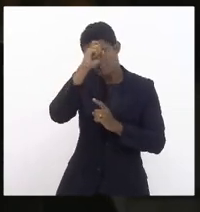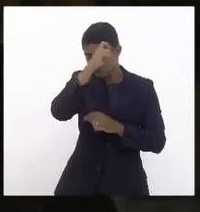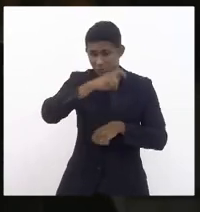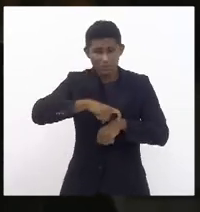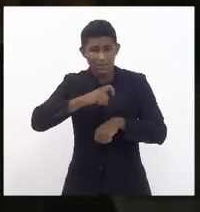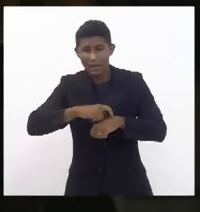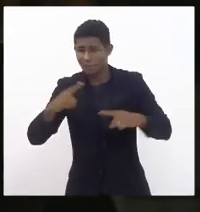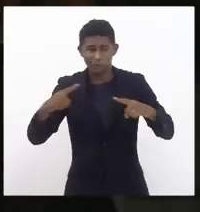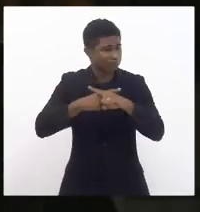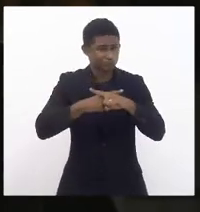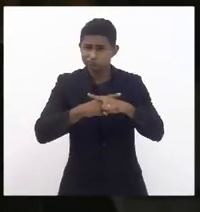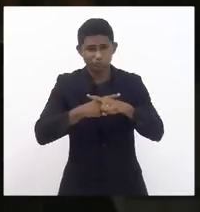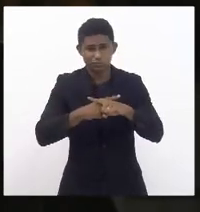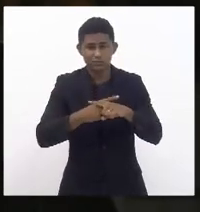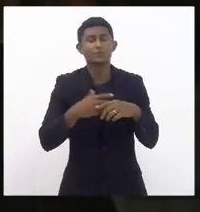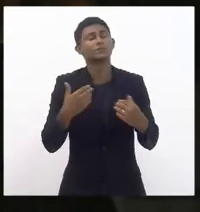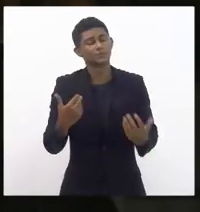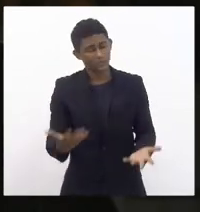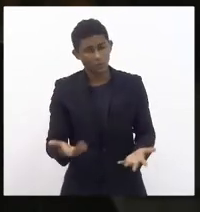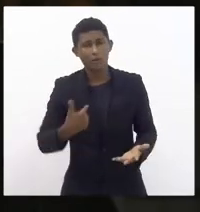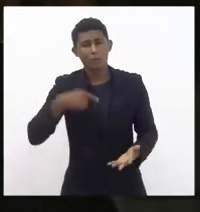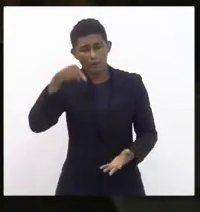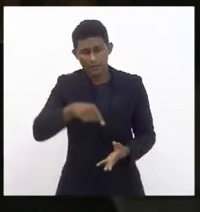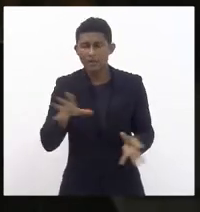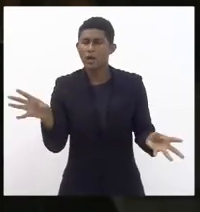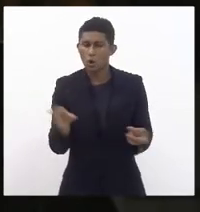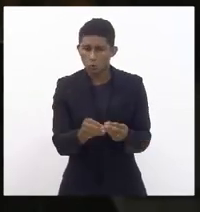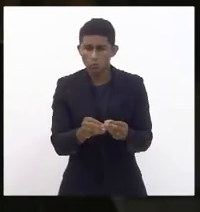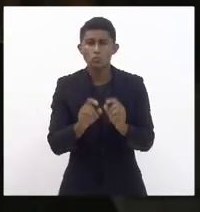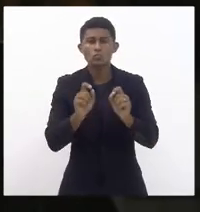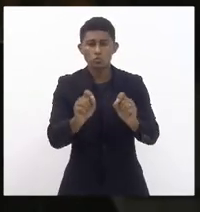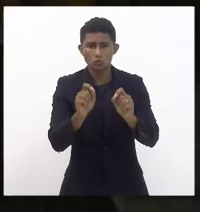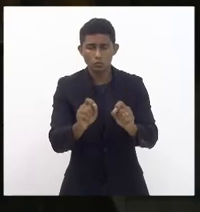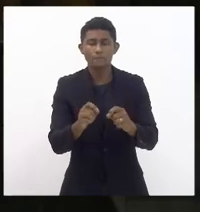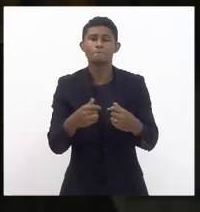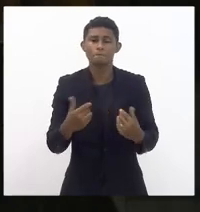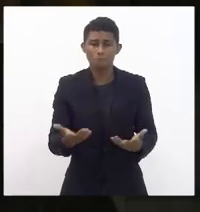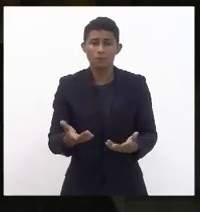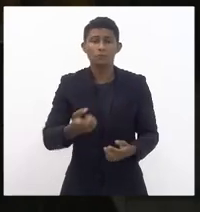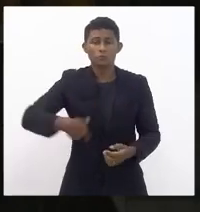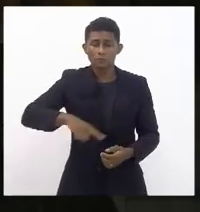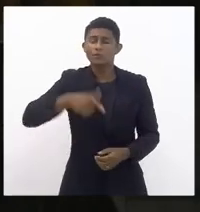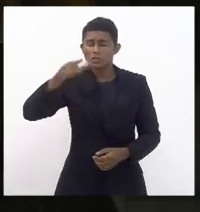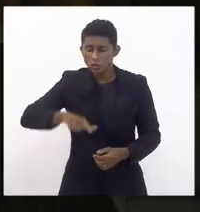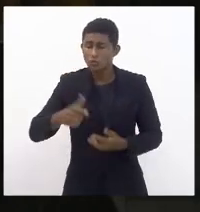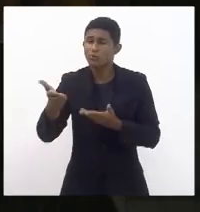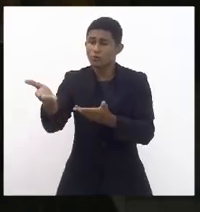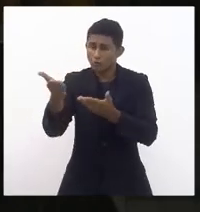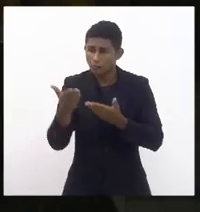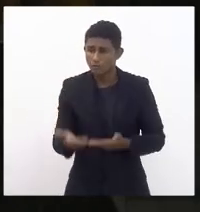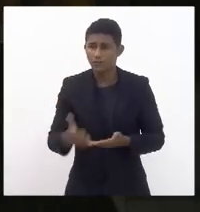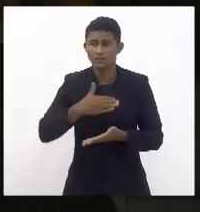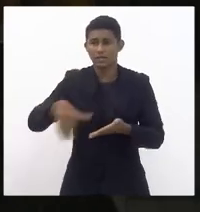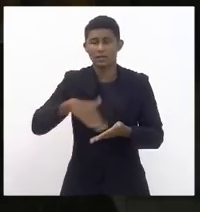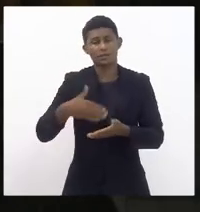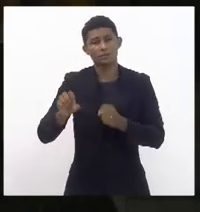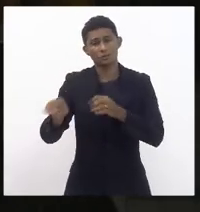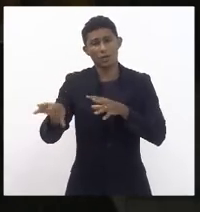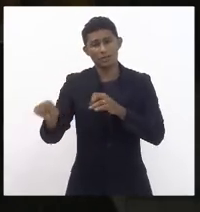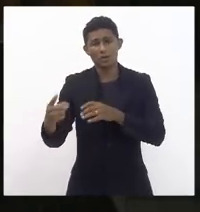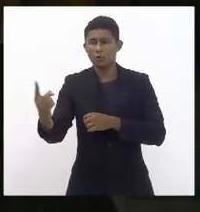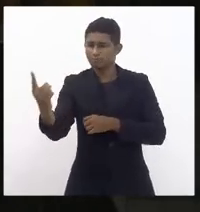conluio deputada Martha Rocha reafirmando o nosso chamado ao diálogo ao cumprimento